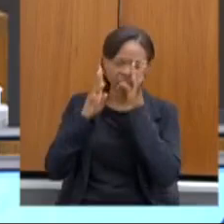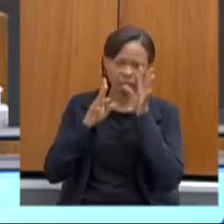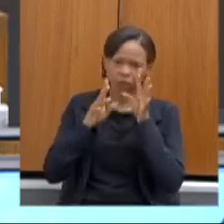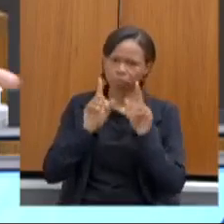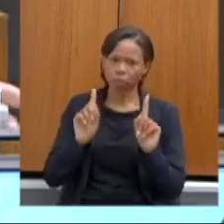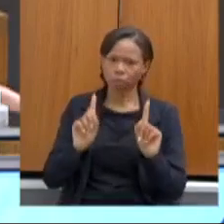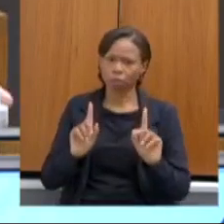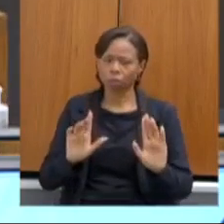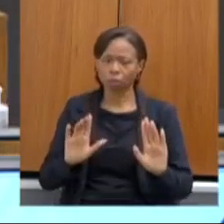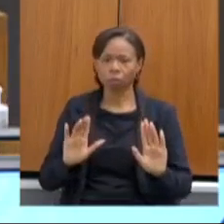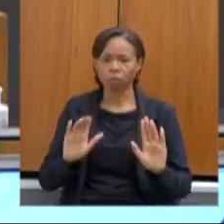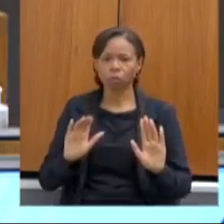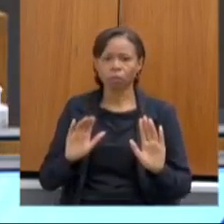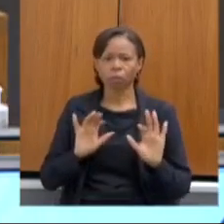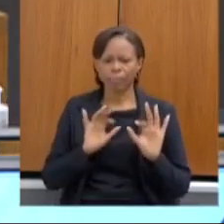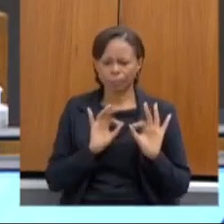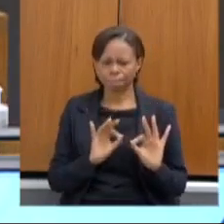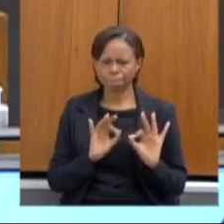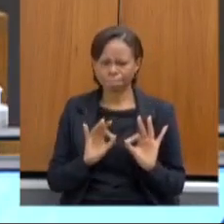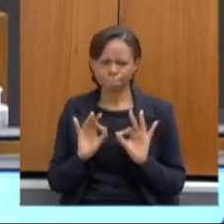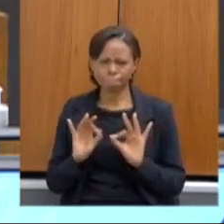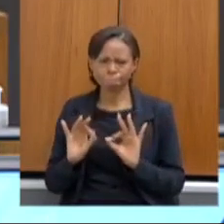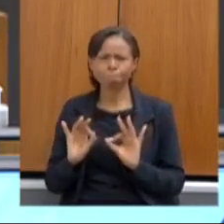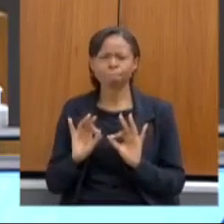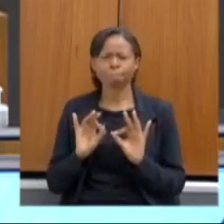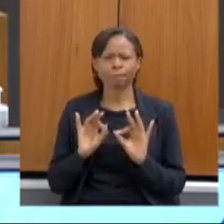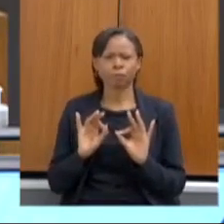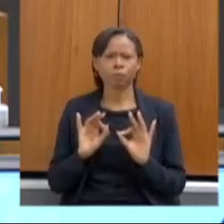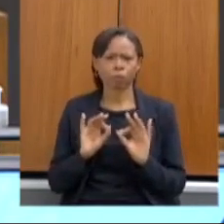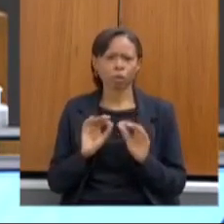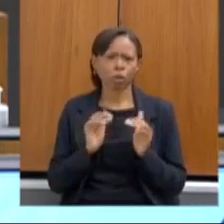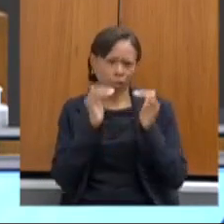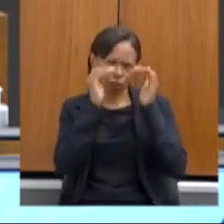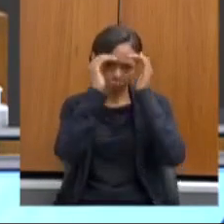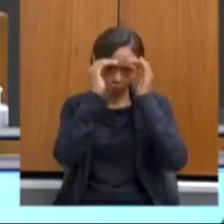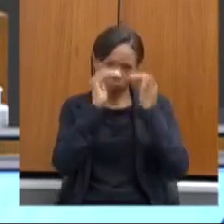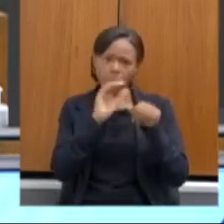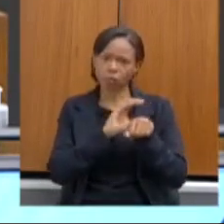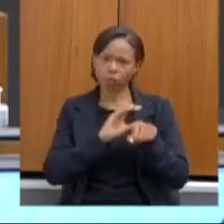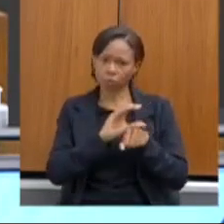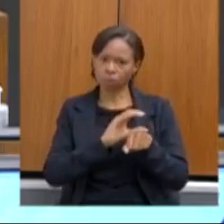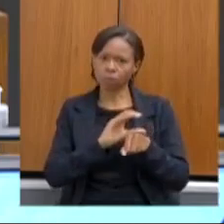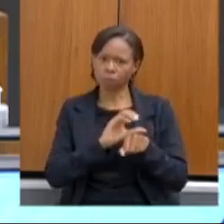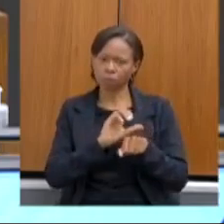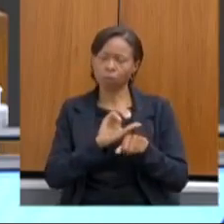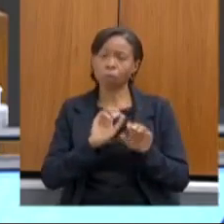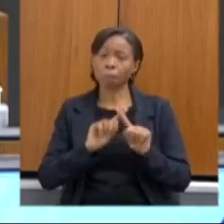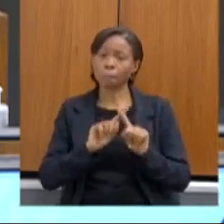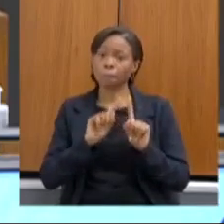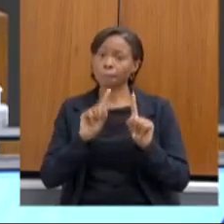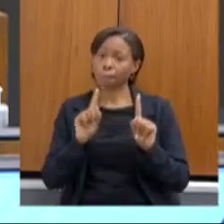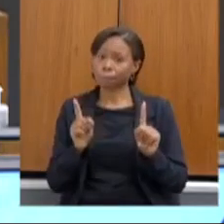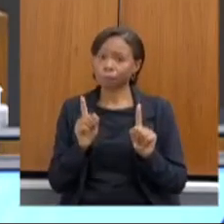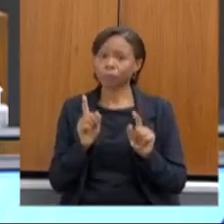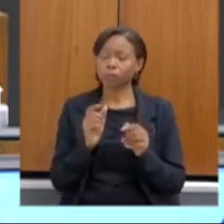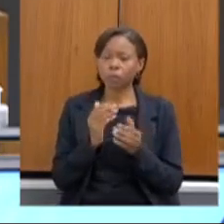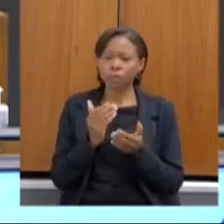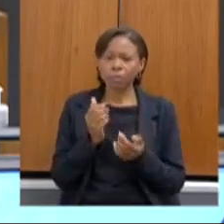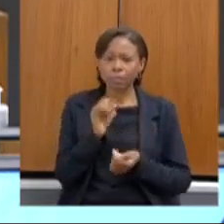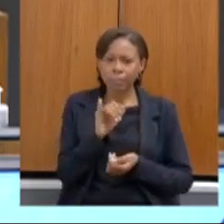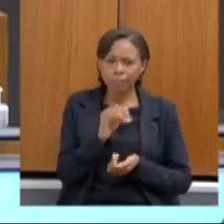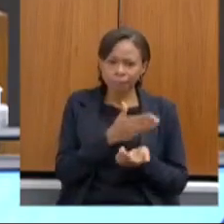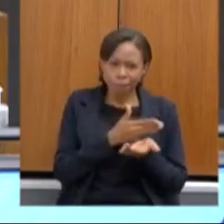não principalmente algo que consta em nossa é respeitada a constituição mas é quando a gente começa o